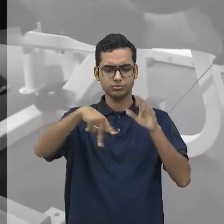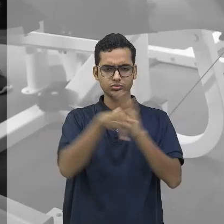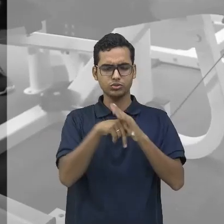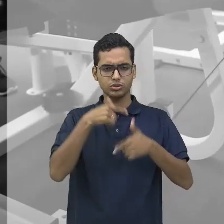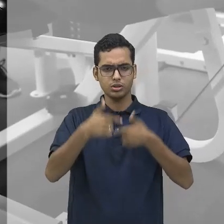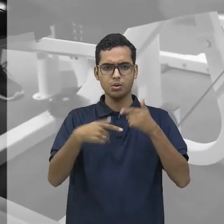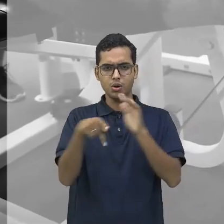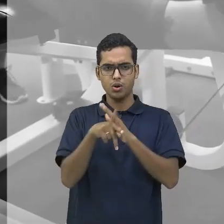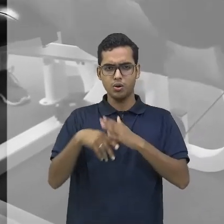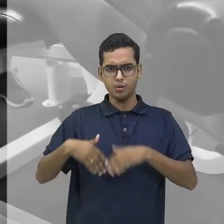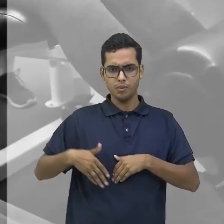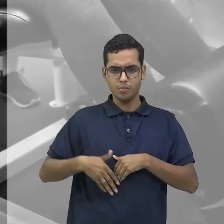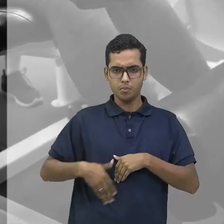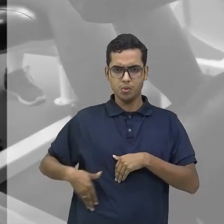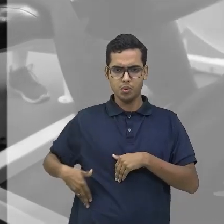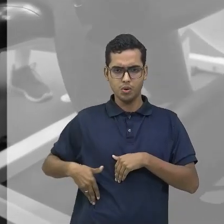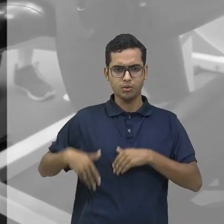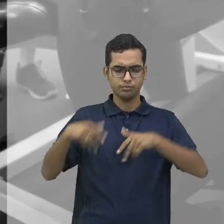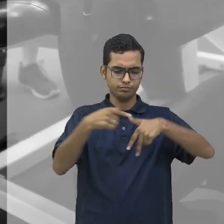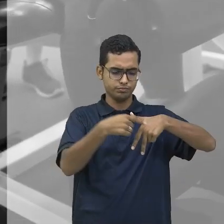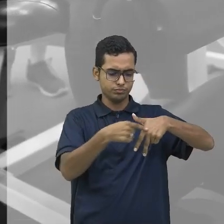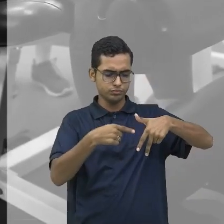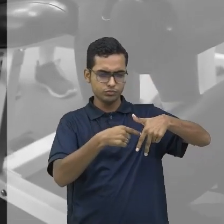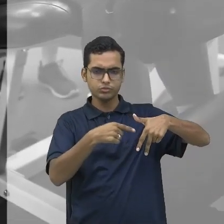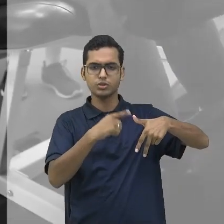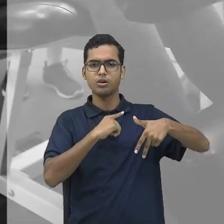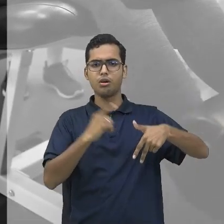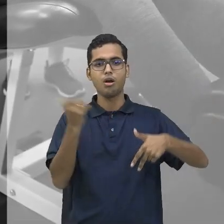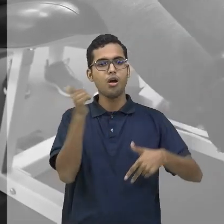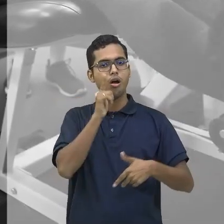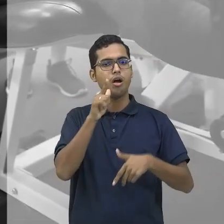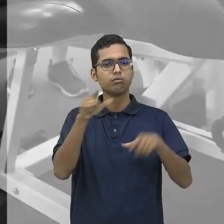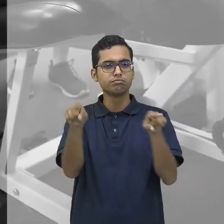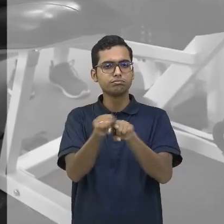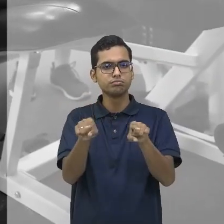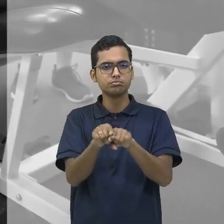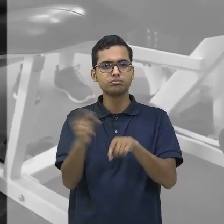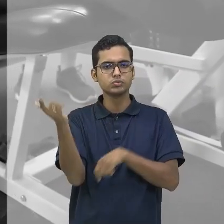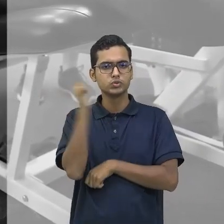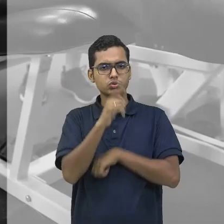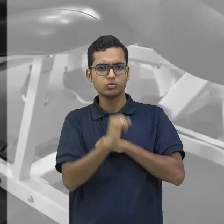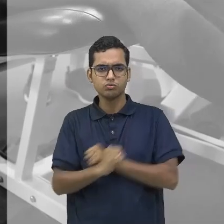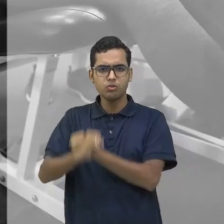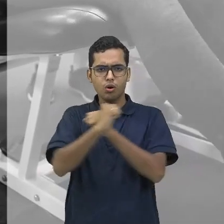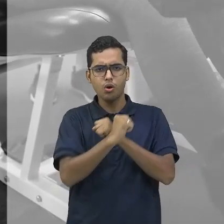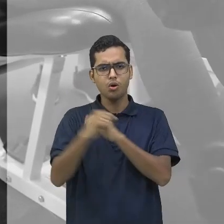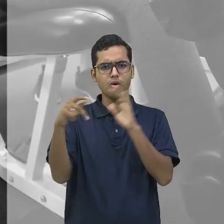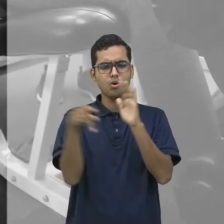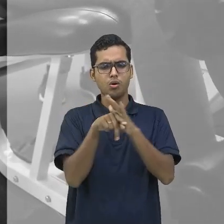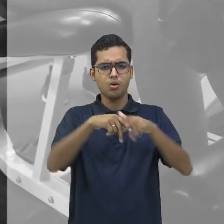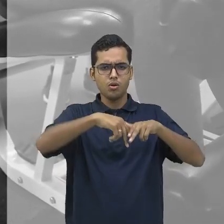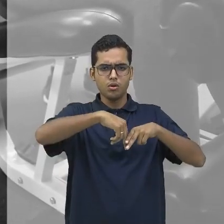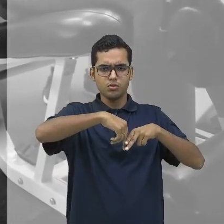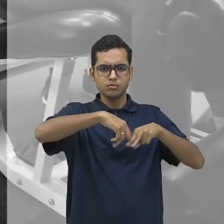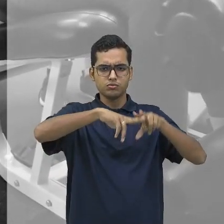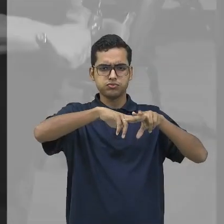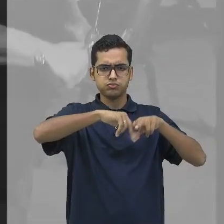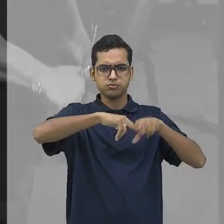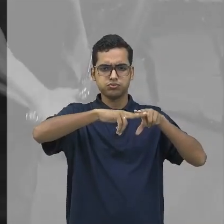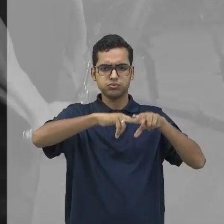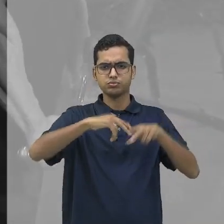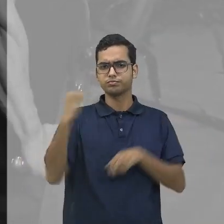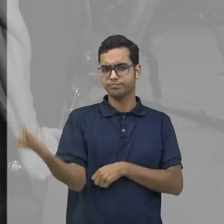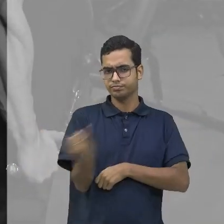quadríceps, não é mesmo? Observem que também serve para fortalecer aí toda essa região, que é bastante